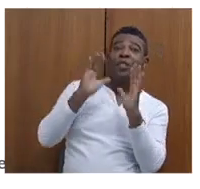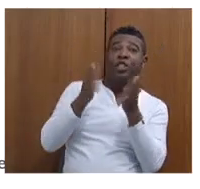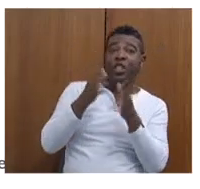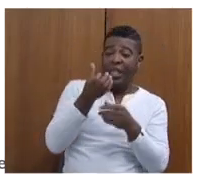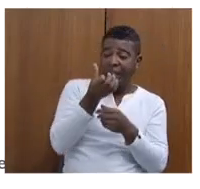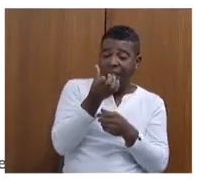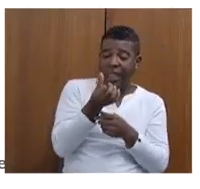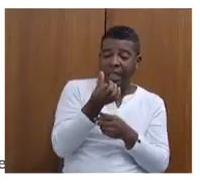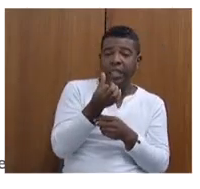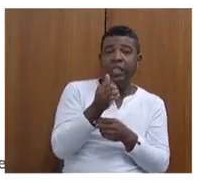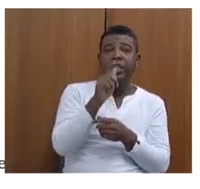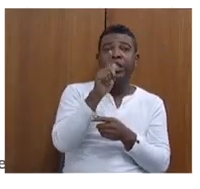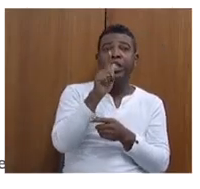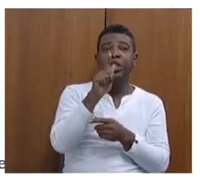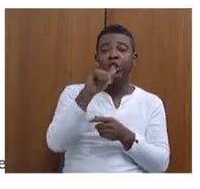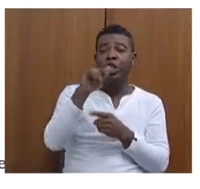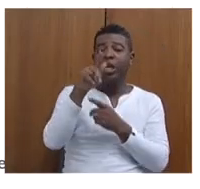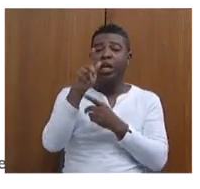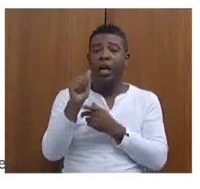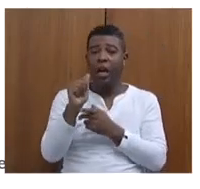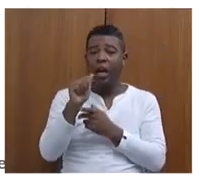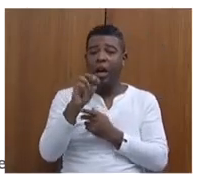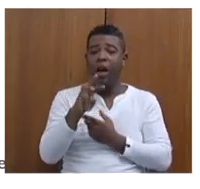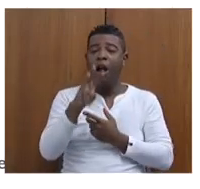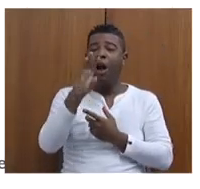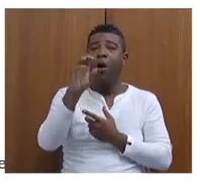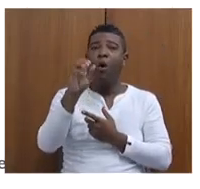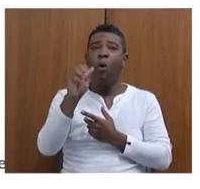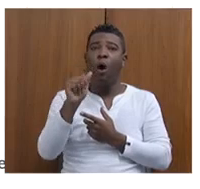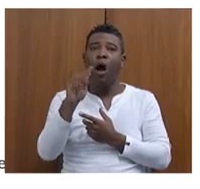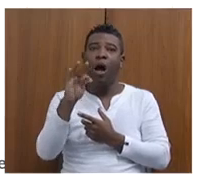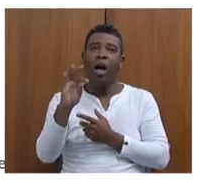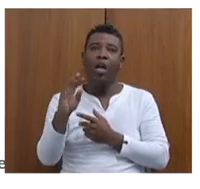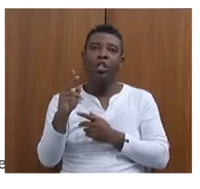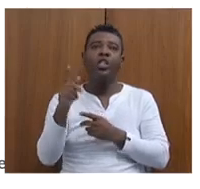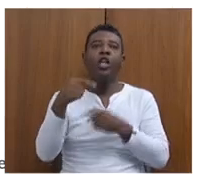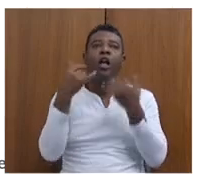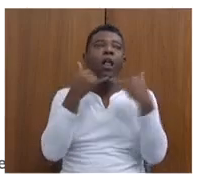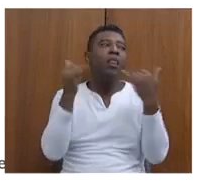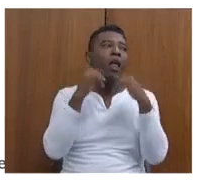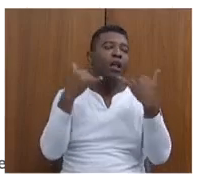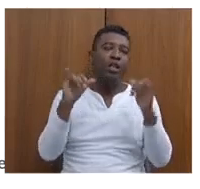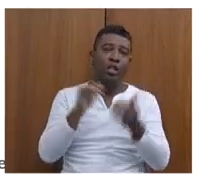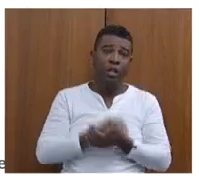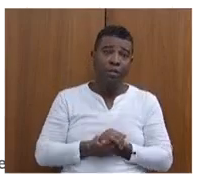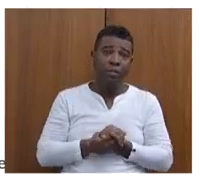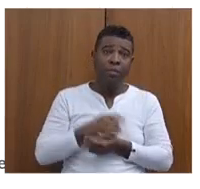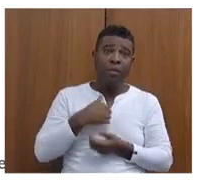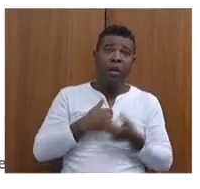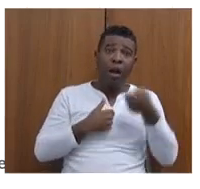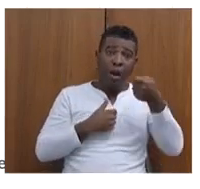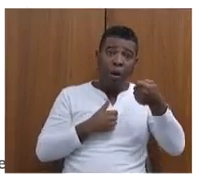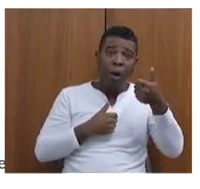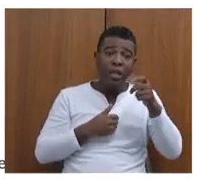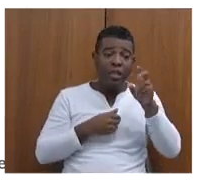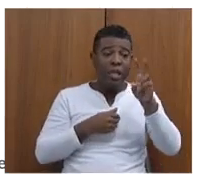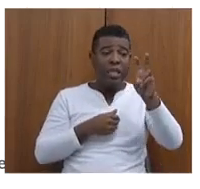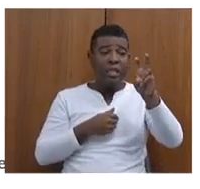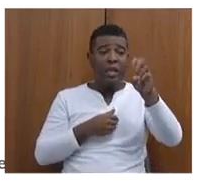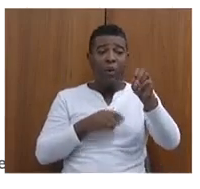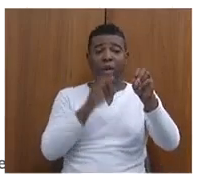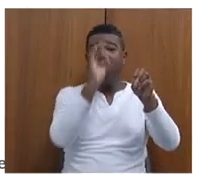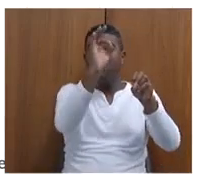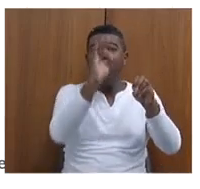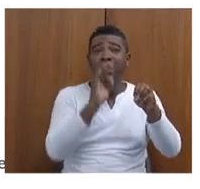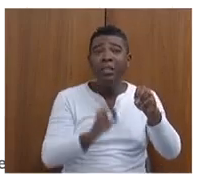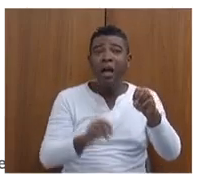Itaipu já era 14,00 de energia estamos com quase 50% de uma Itaipu gerando